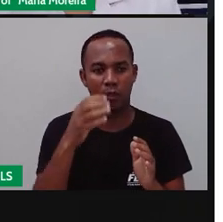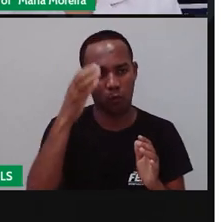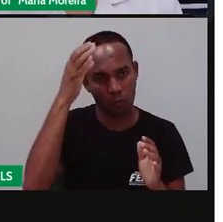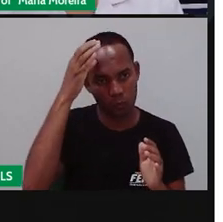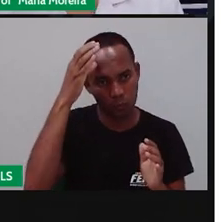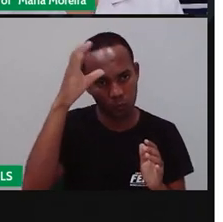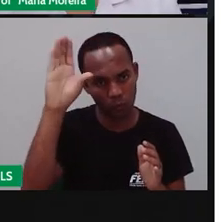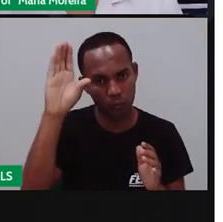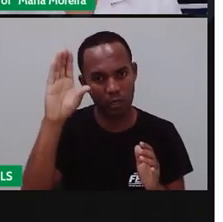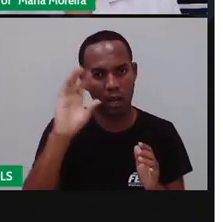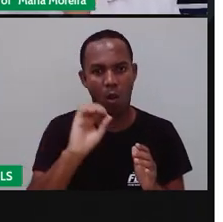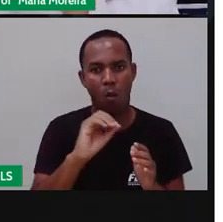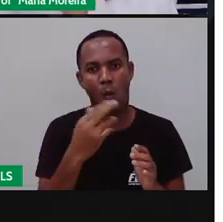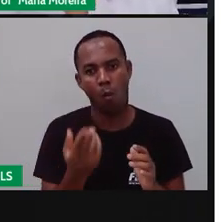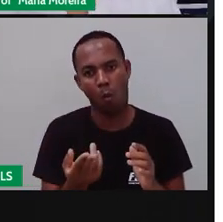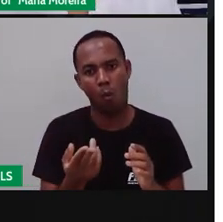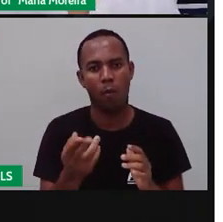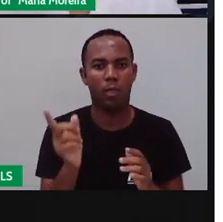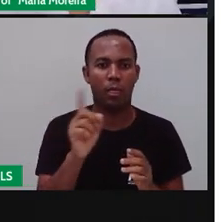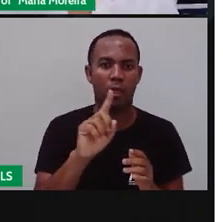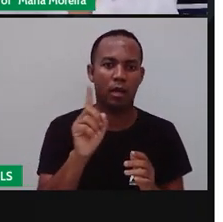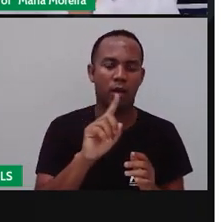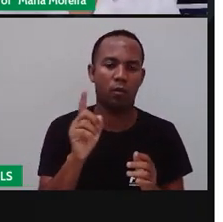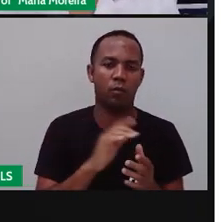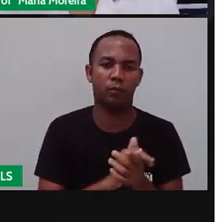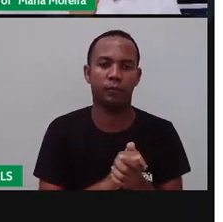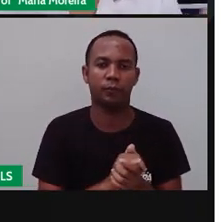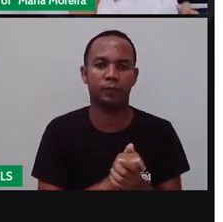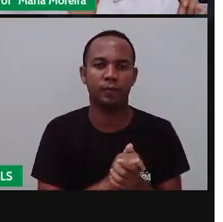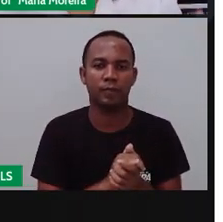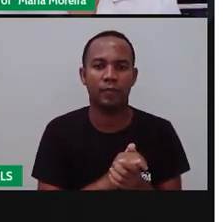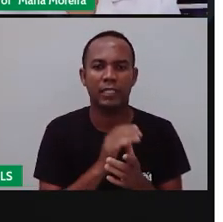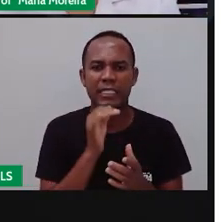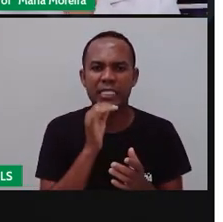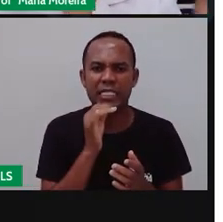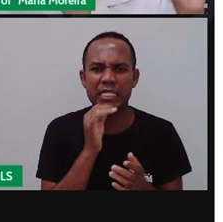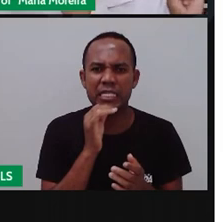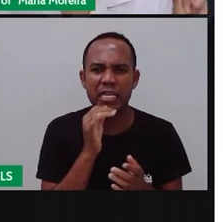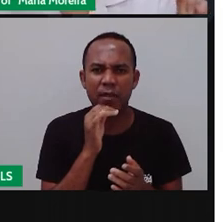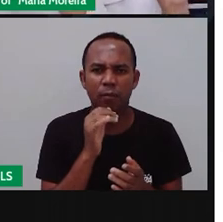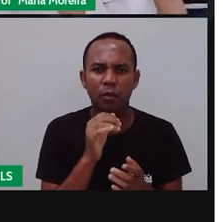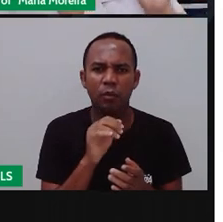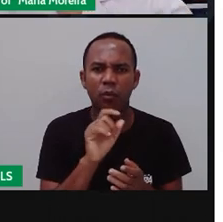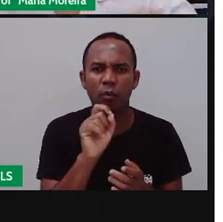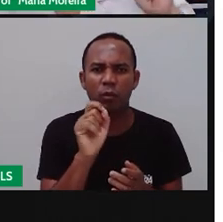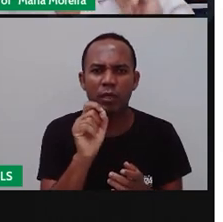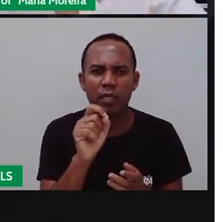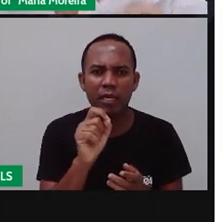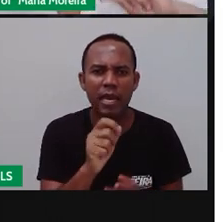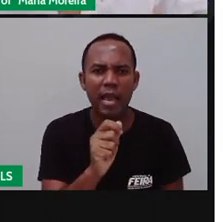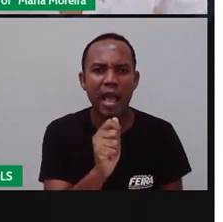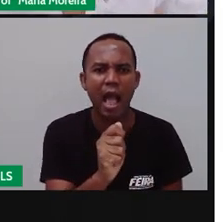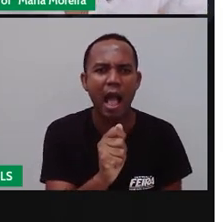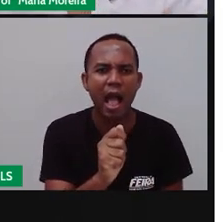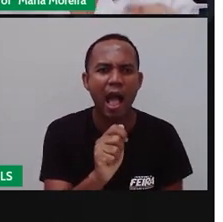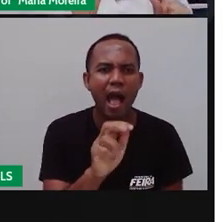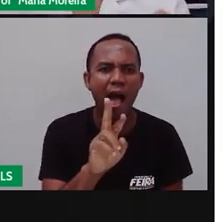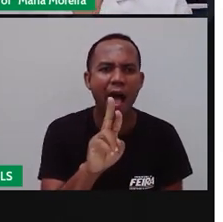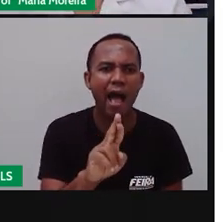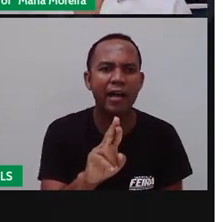que são o quê? Os artificiais. Artificial, não entendi, Pró. Os artificiais são aqueles criados